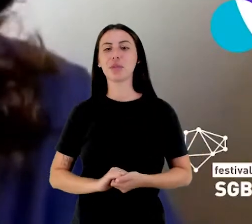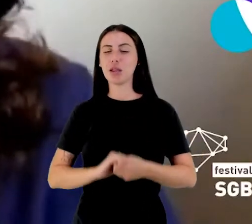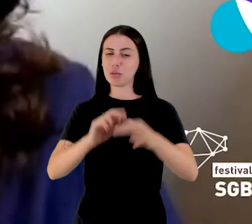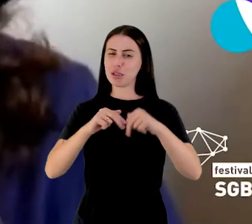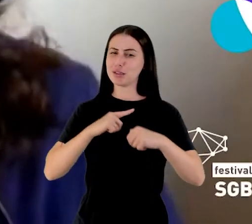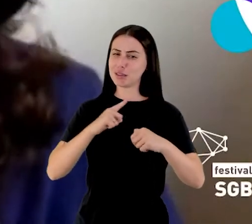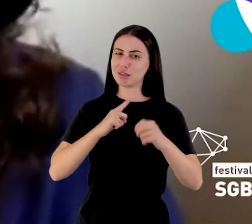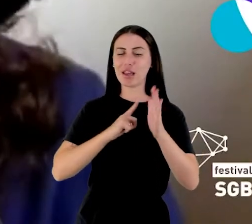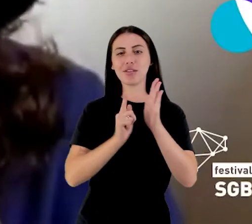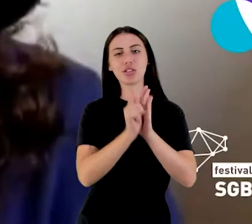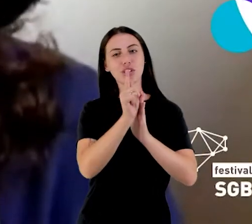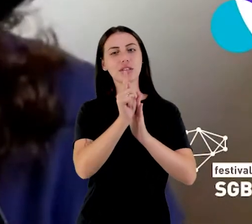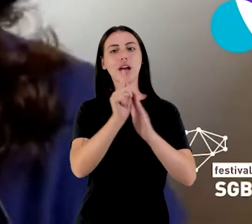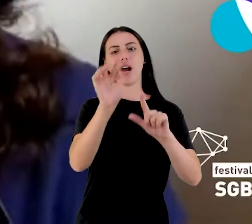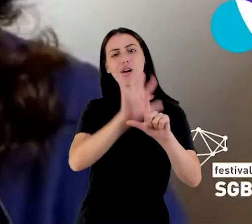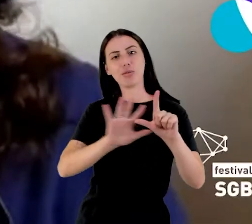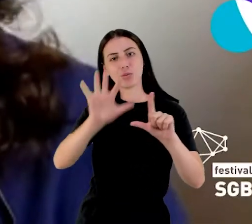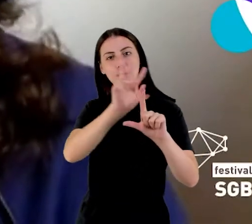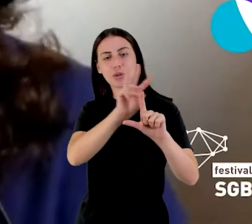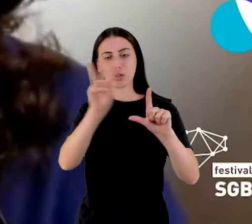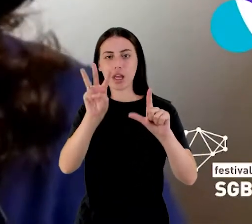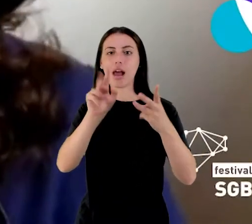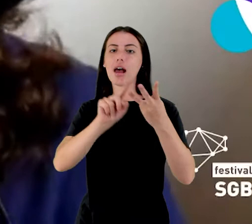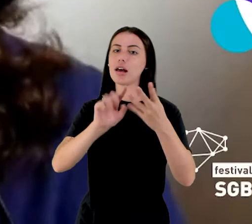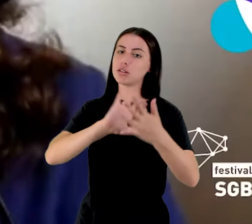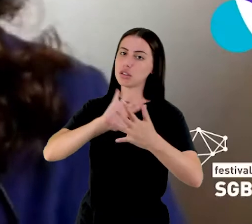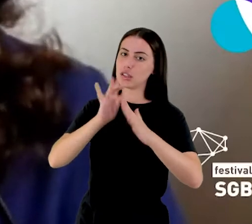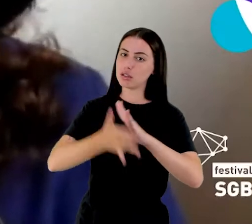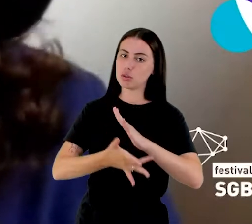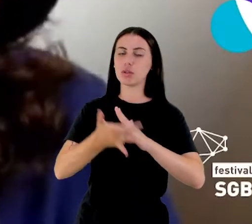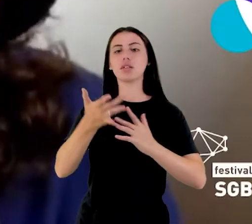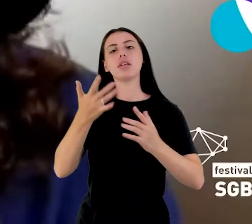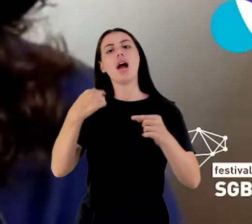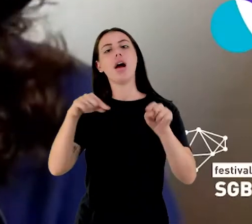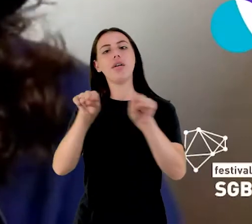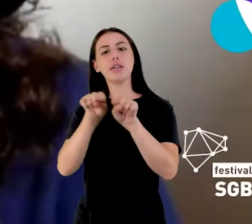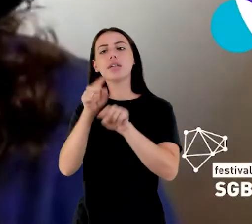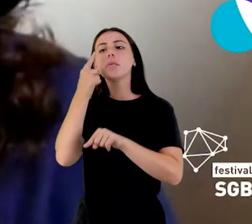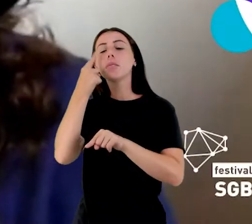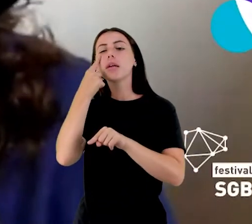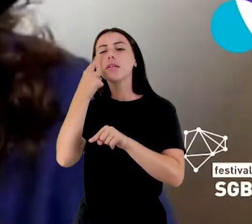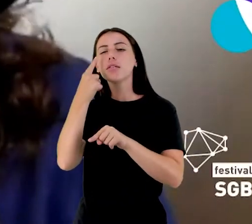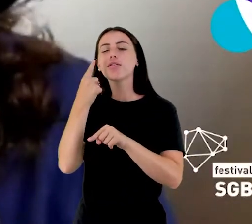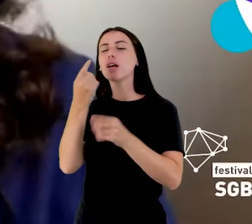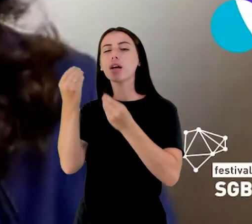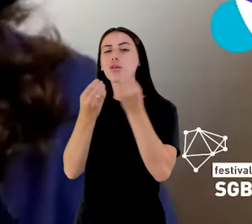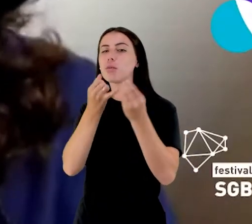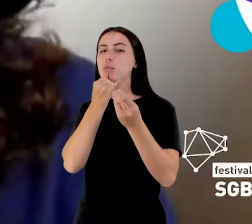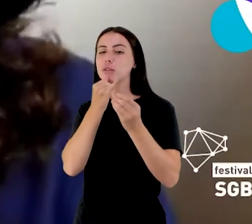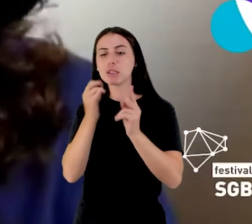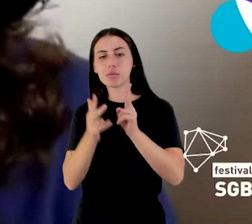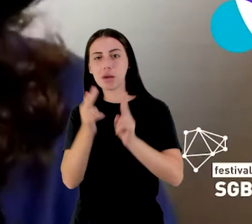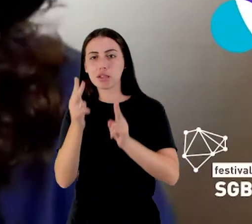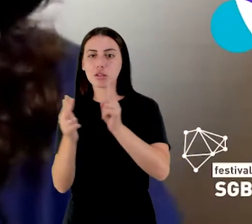de rede. Hoje em dia a gente não sobrevive sem isso, porque a gente está falando de construção de audiência e as pessoas estão lá, mas a gente também precisa criar outras